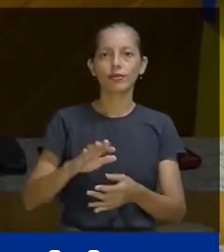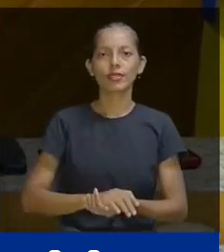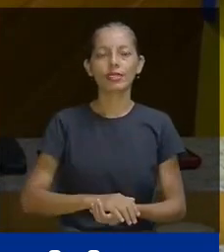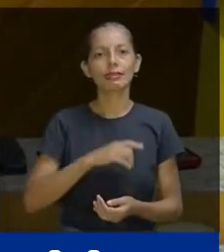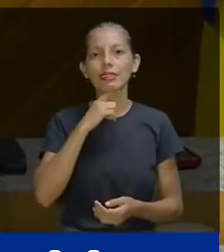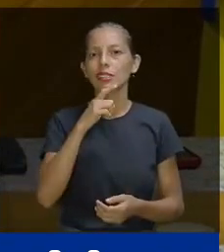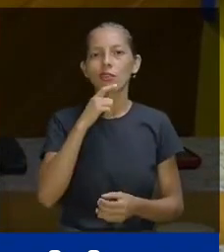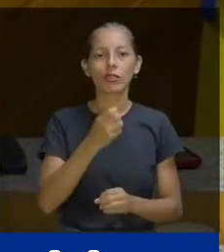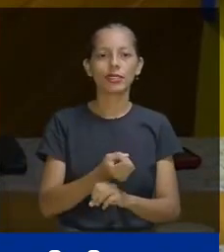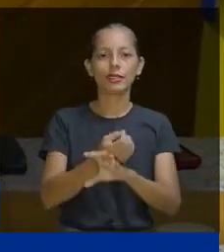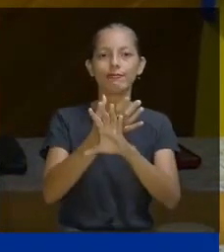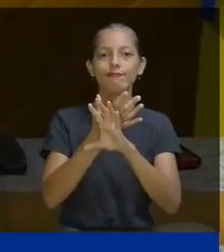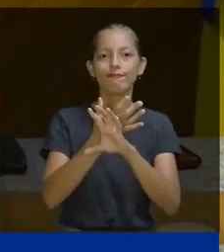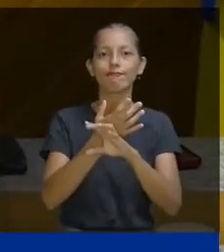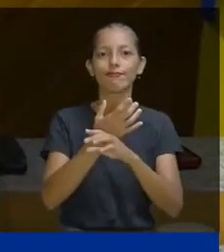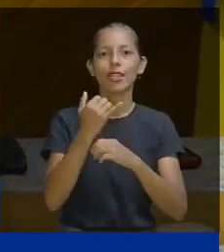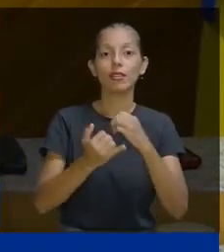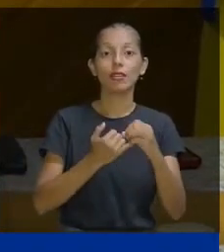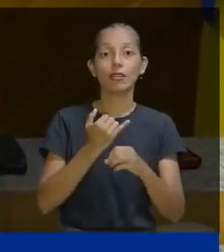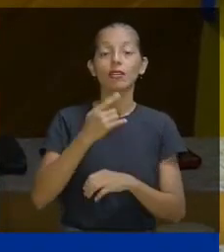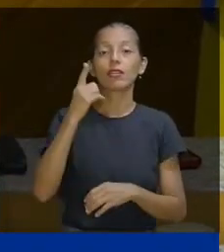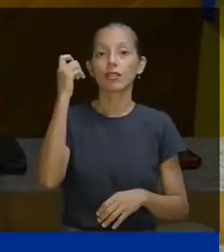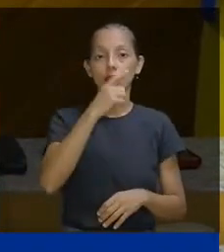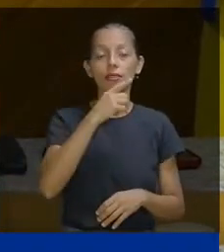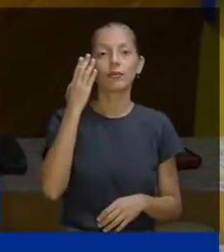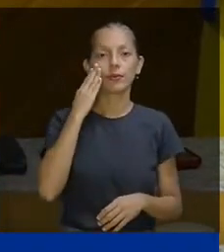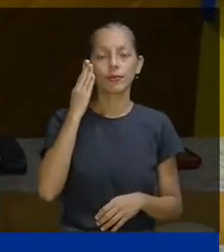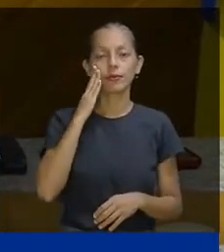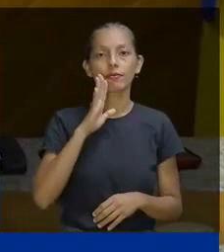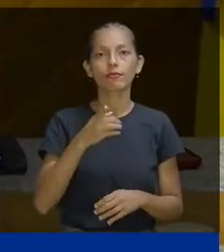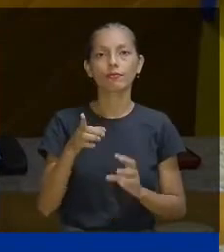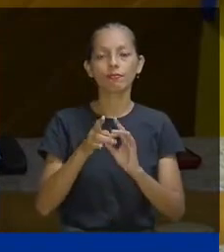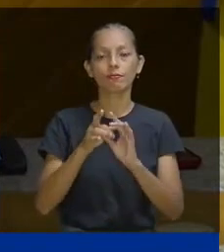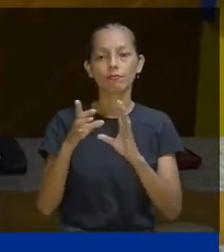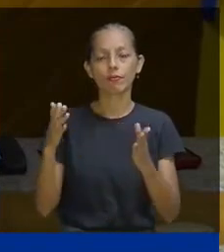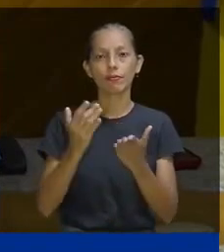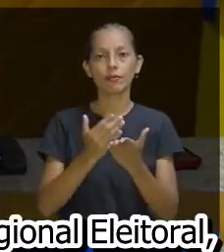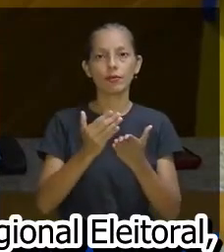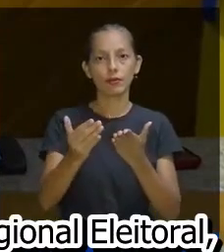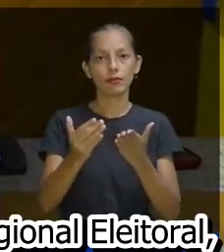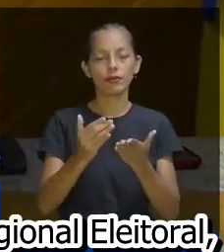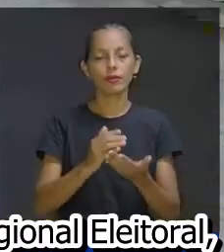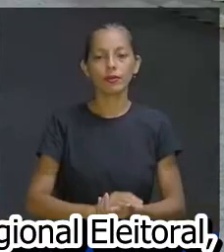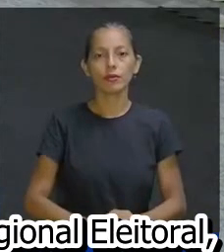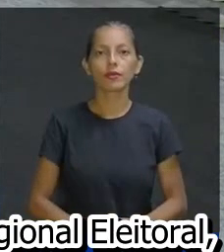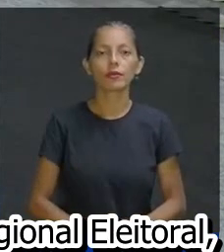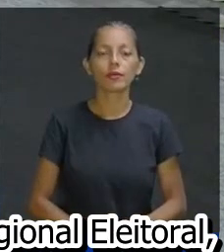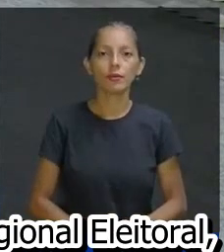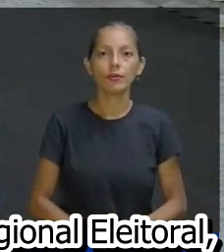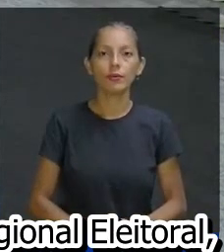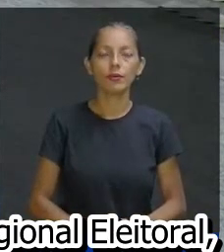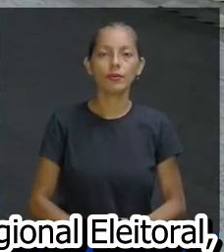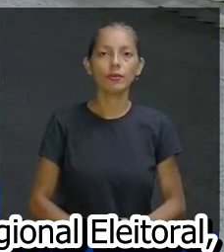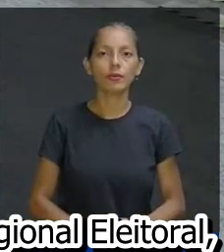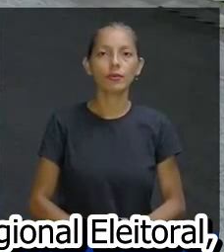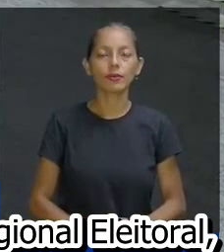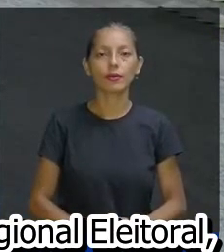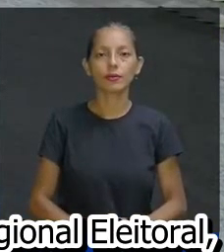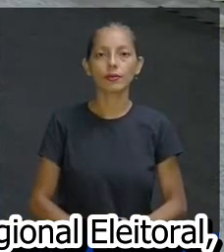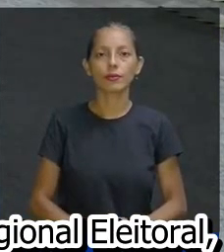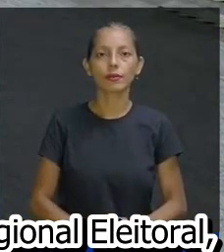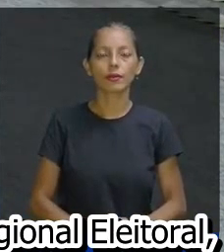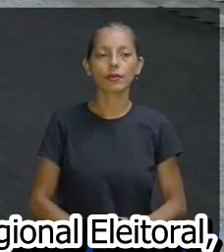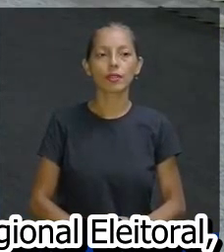gente sabe muito bem como é aí, mas Vossa Excelência está com a palavra. Boa tarde. Pois não, presidente,